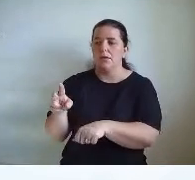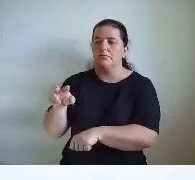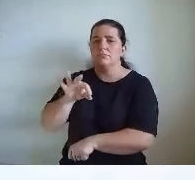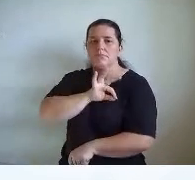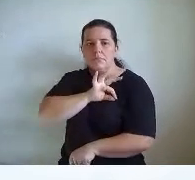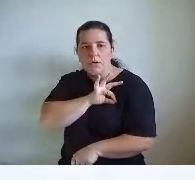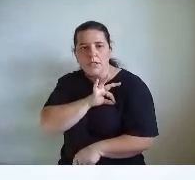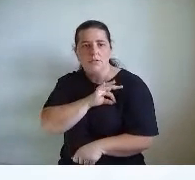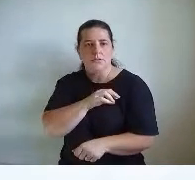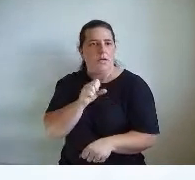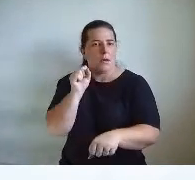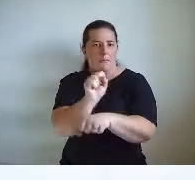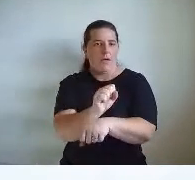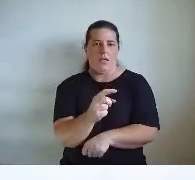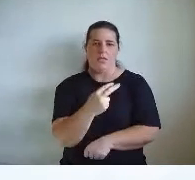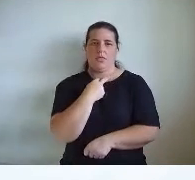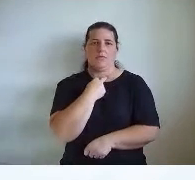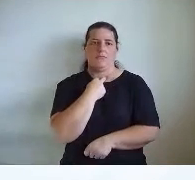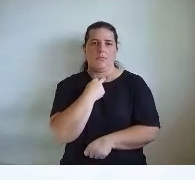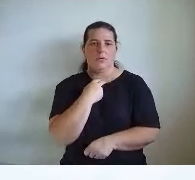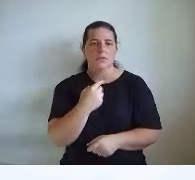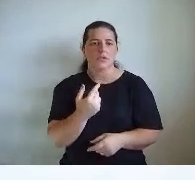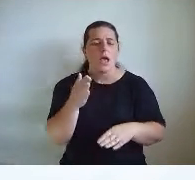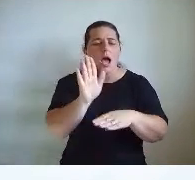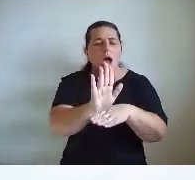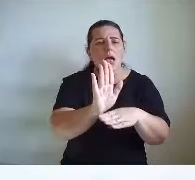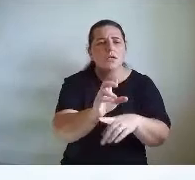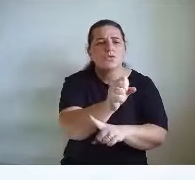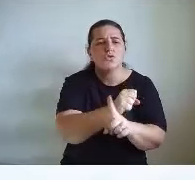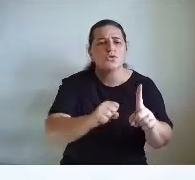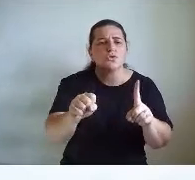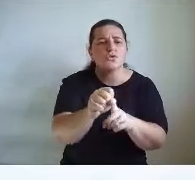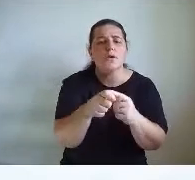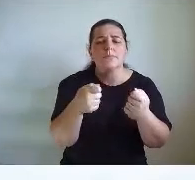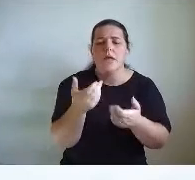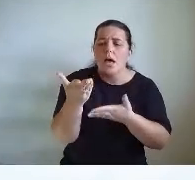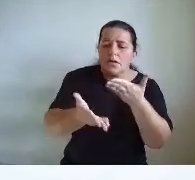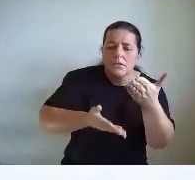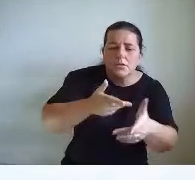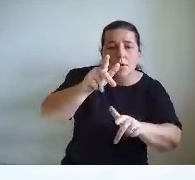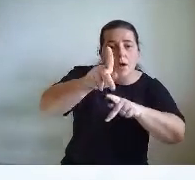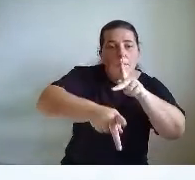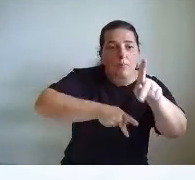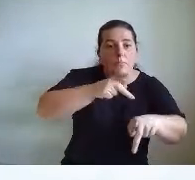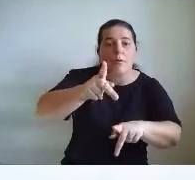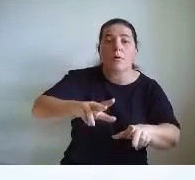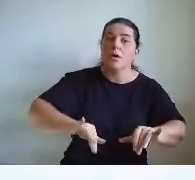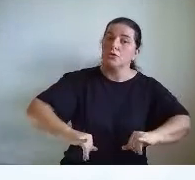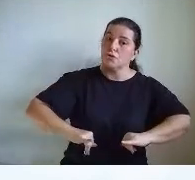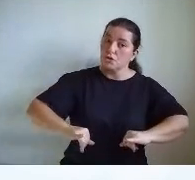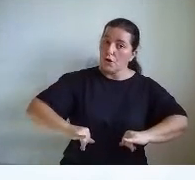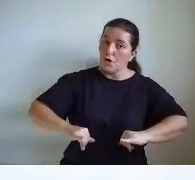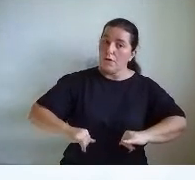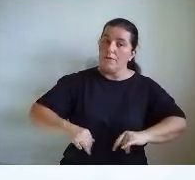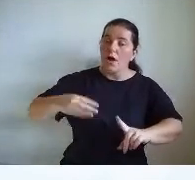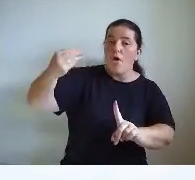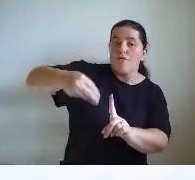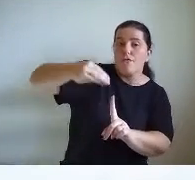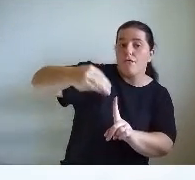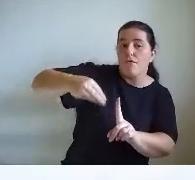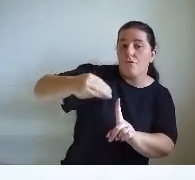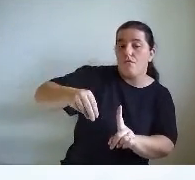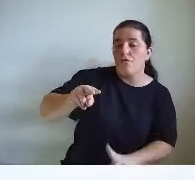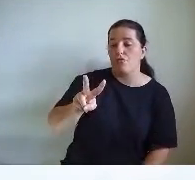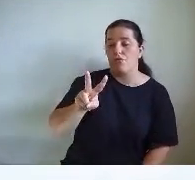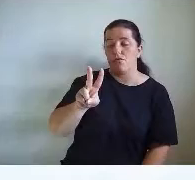A assistência social não pode parar porque tem que atender a população que, neste momento, é que mais sofre, a população vulnerável, que precisa da assistência